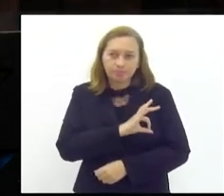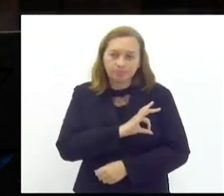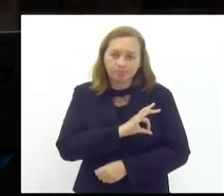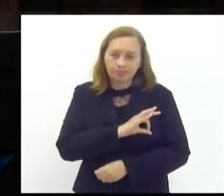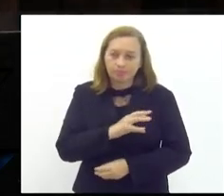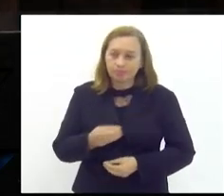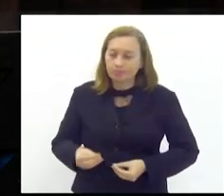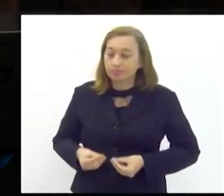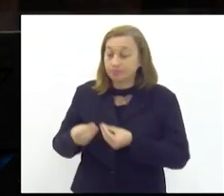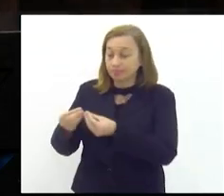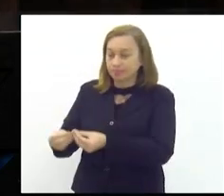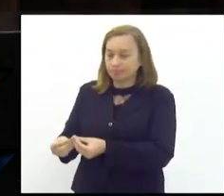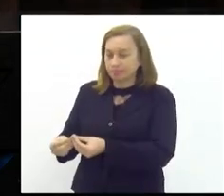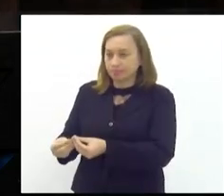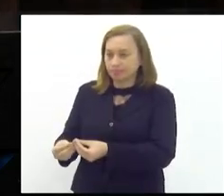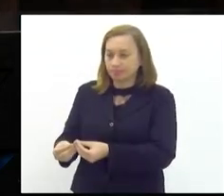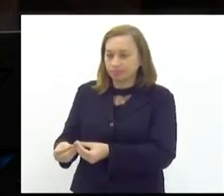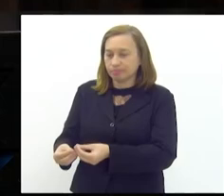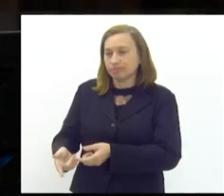armas